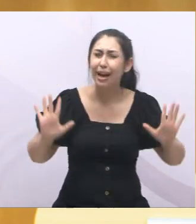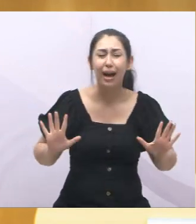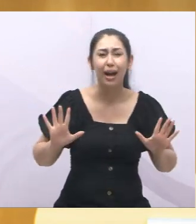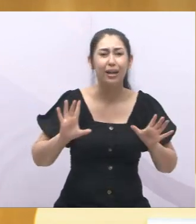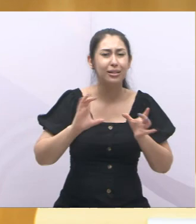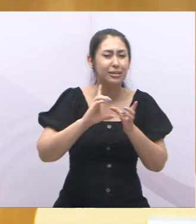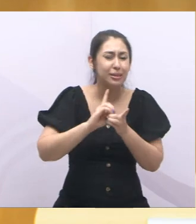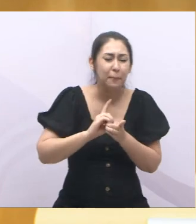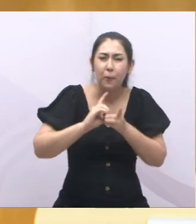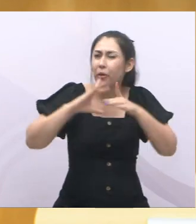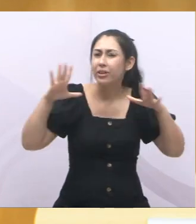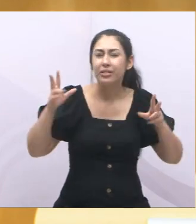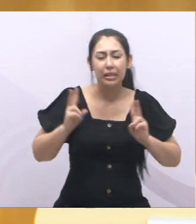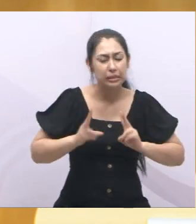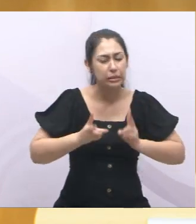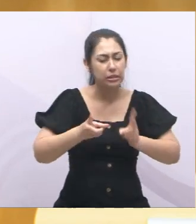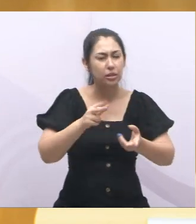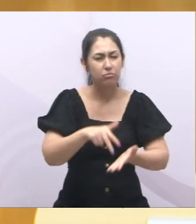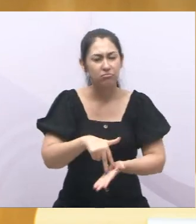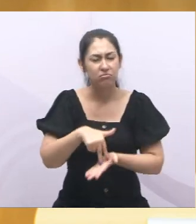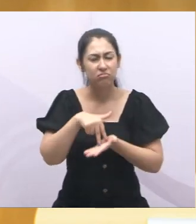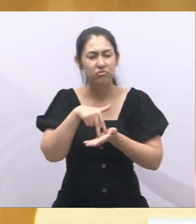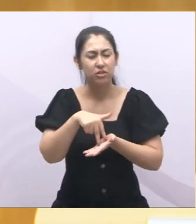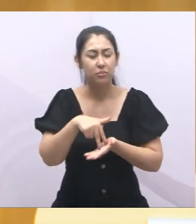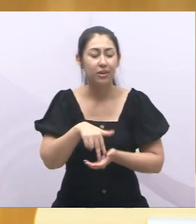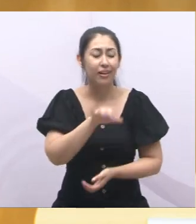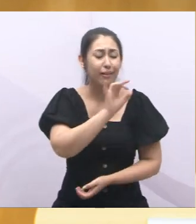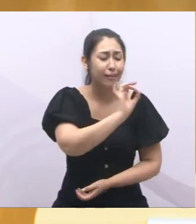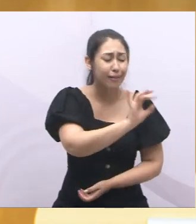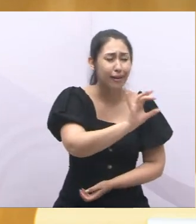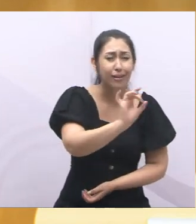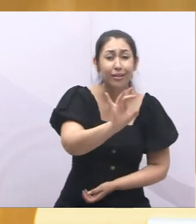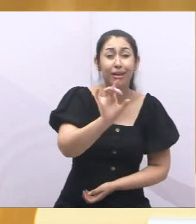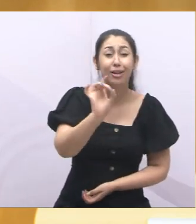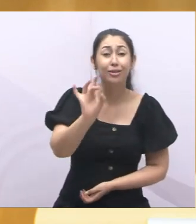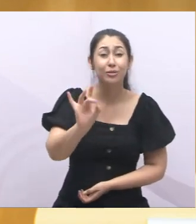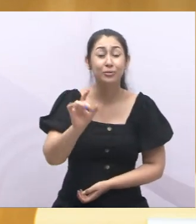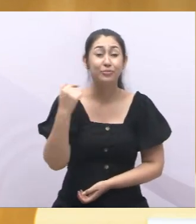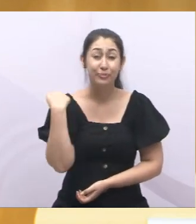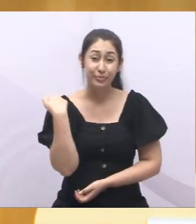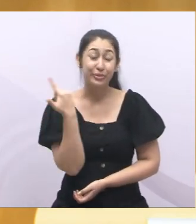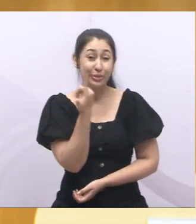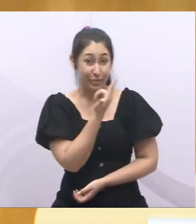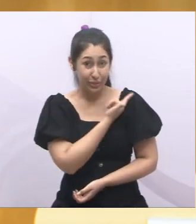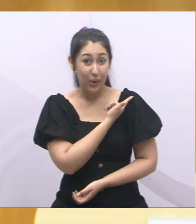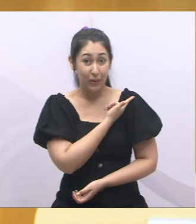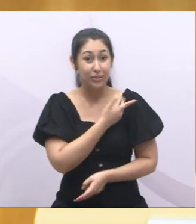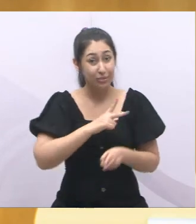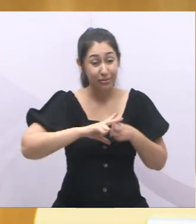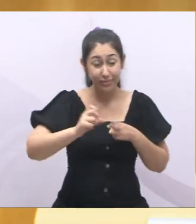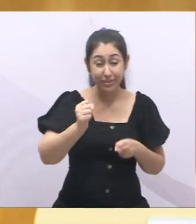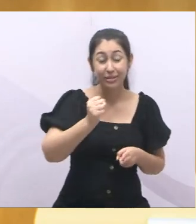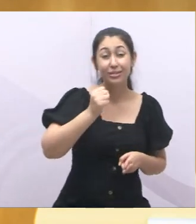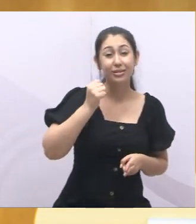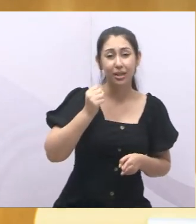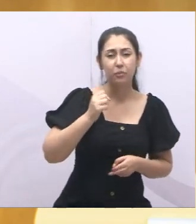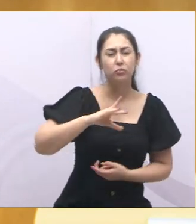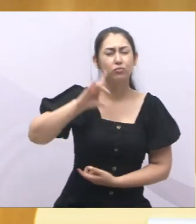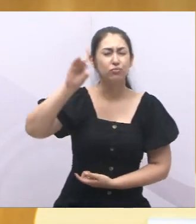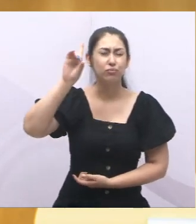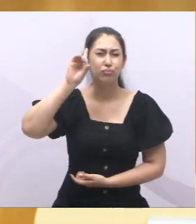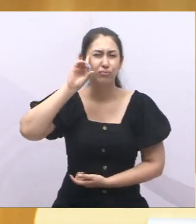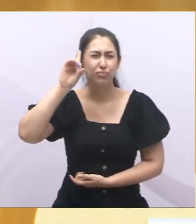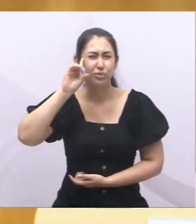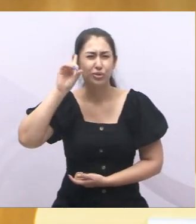democracia seja esquecida. Que cada um de nós que fomos eleitos